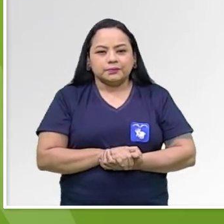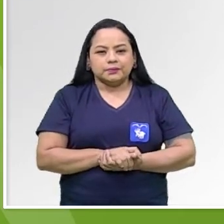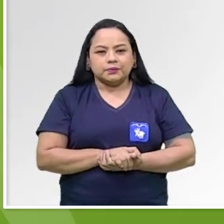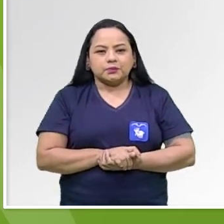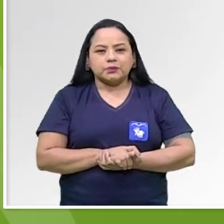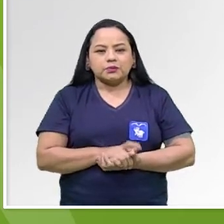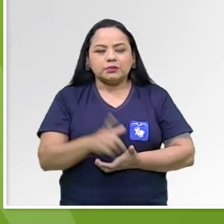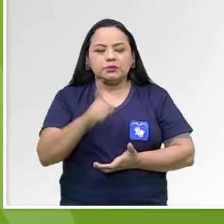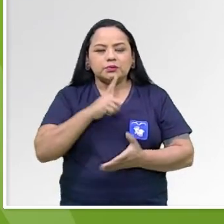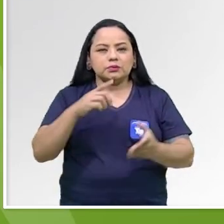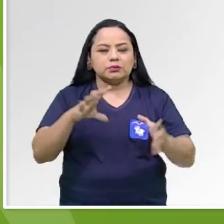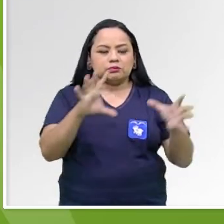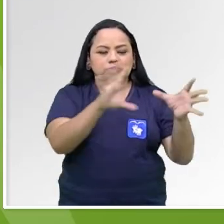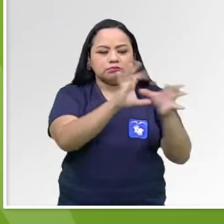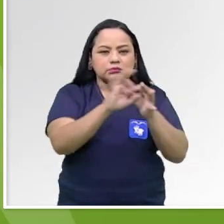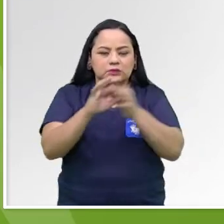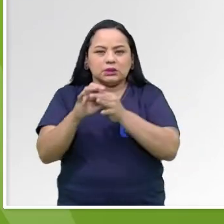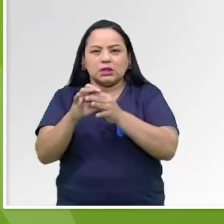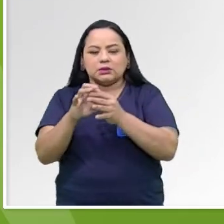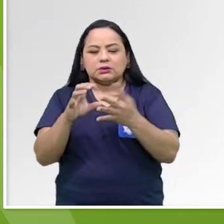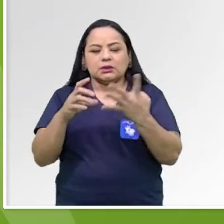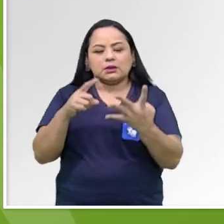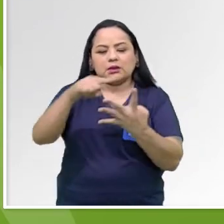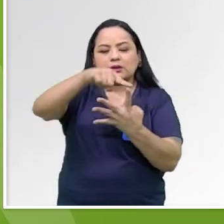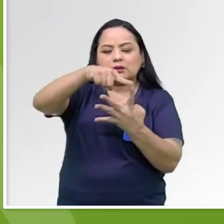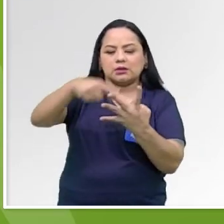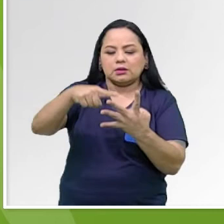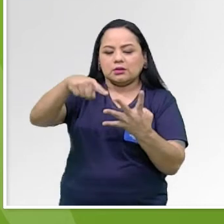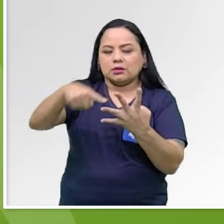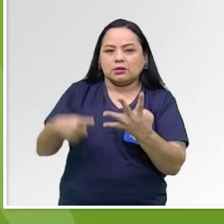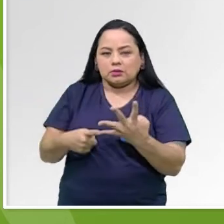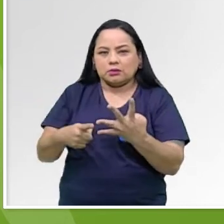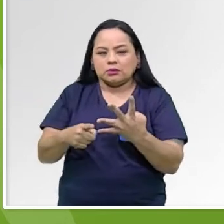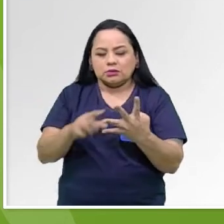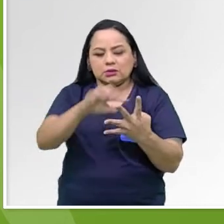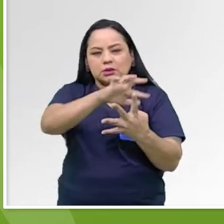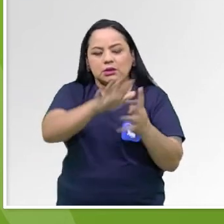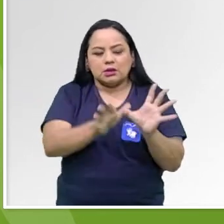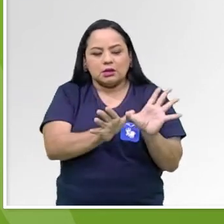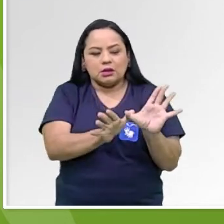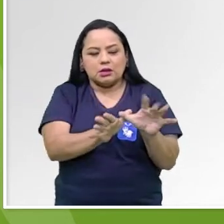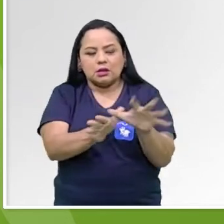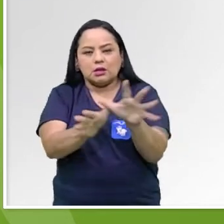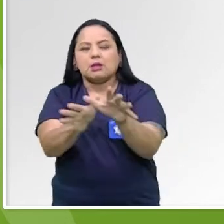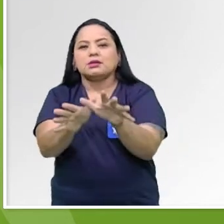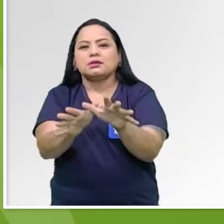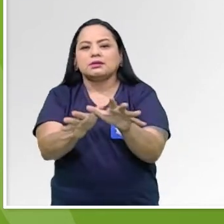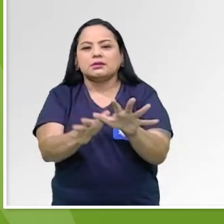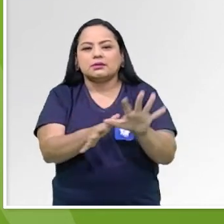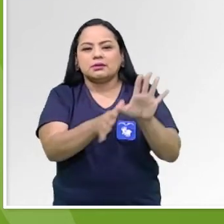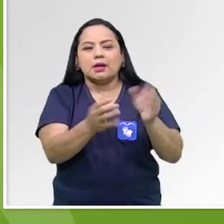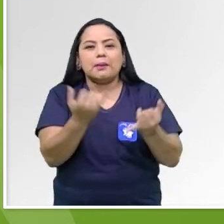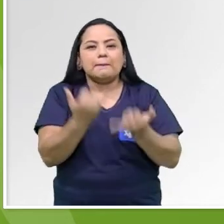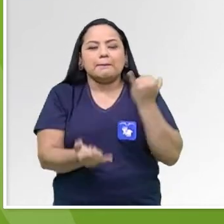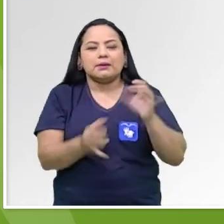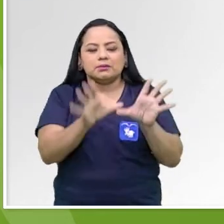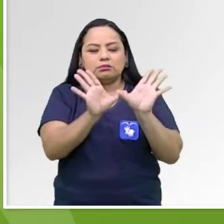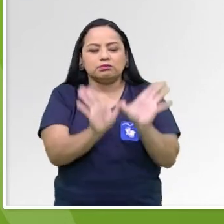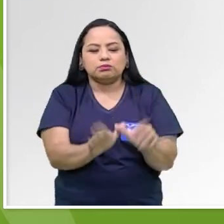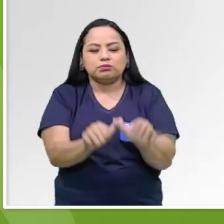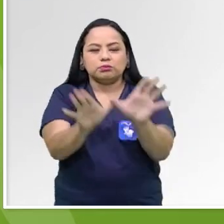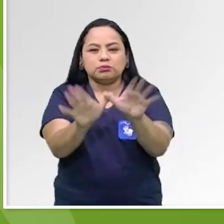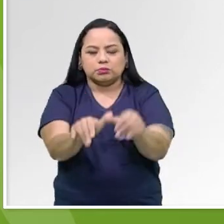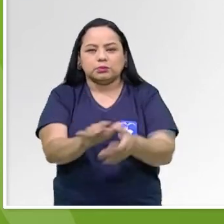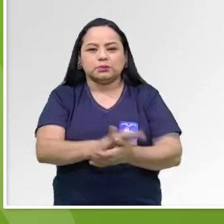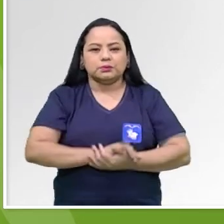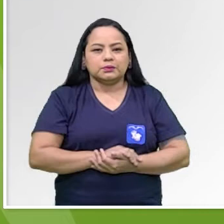ali todos ligadinhos por uma membrana, que forma a mesma asa, e ele consegue bater essas asas e voar, que nem um pássaro, tá? Aqui